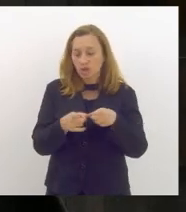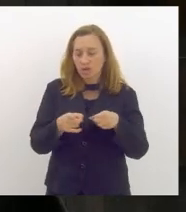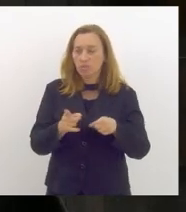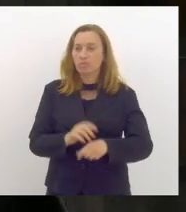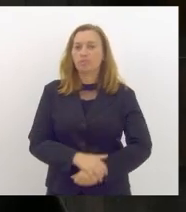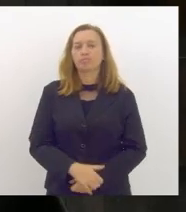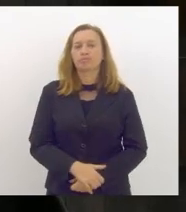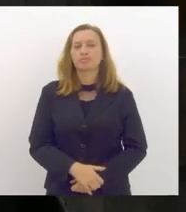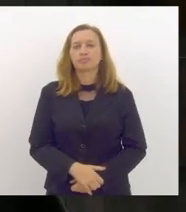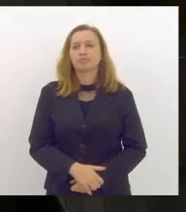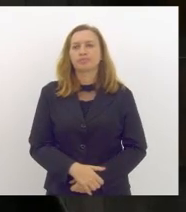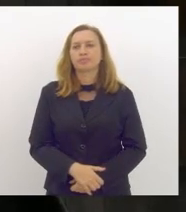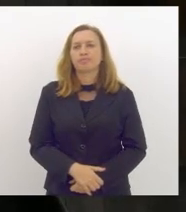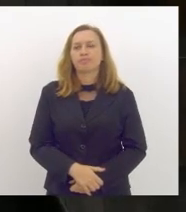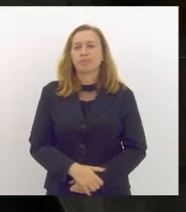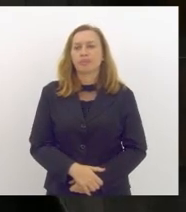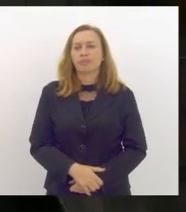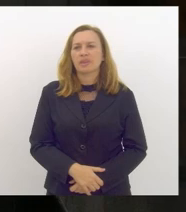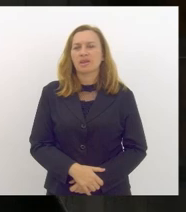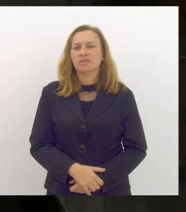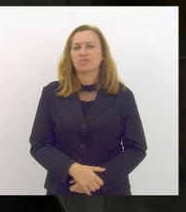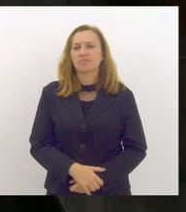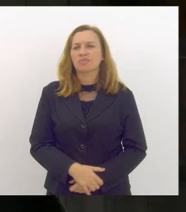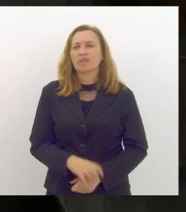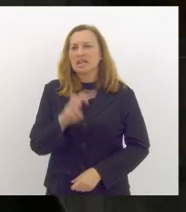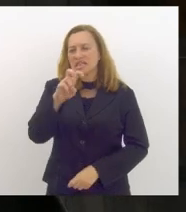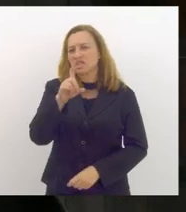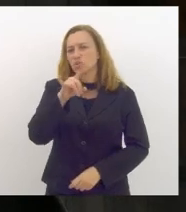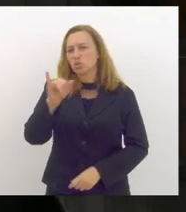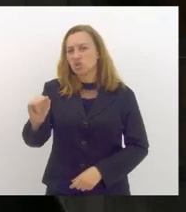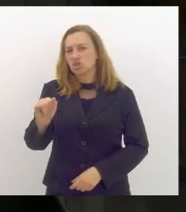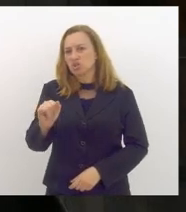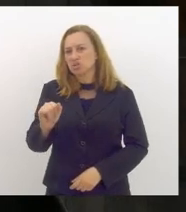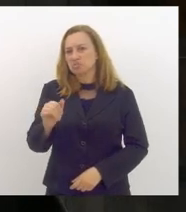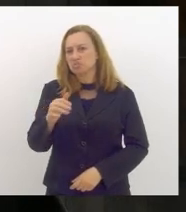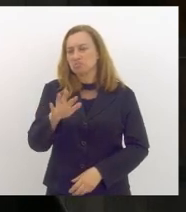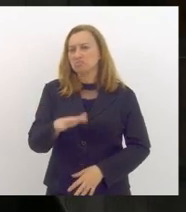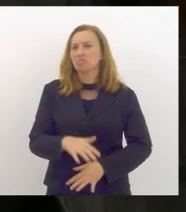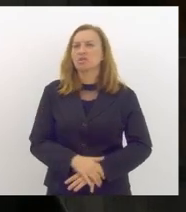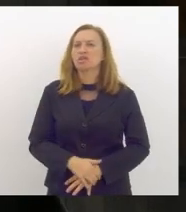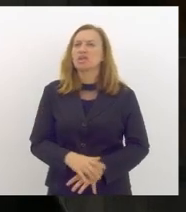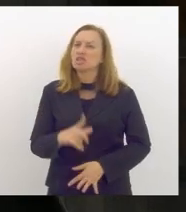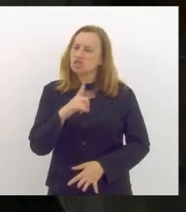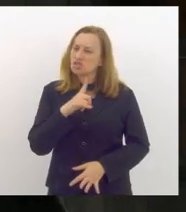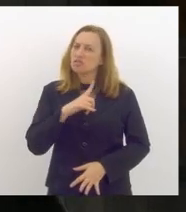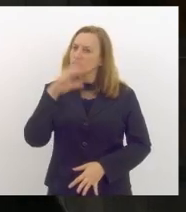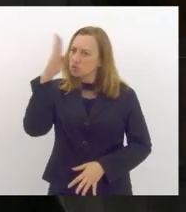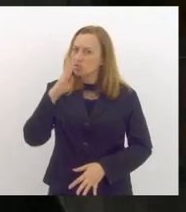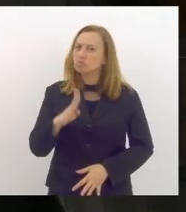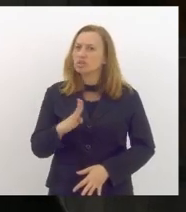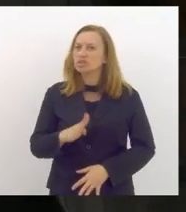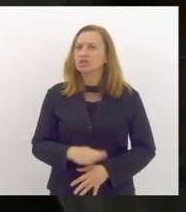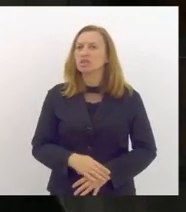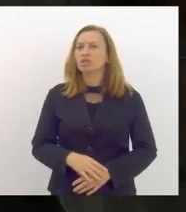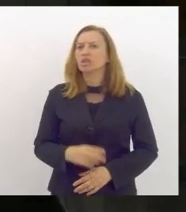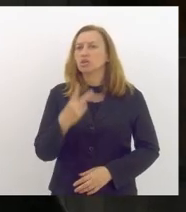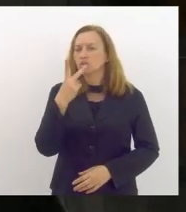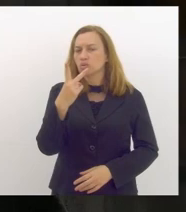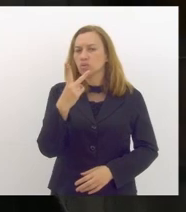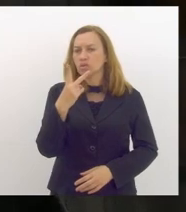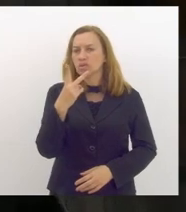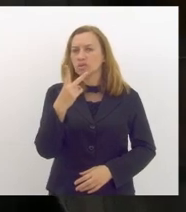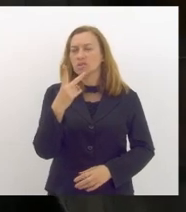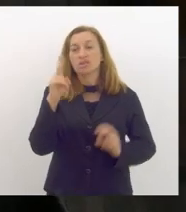intervalo de tempo no intervalo de apenas 5 dias tivemos do Brasil dois